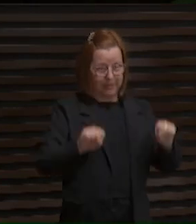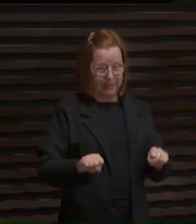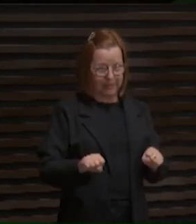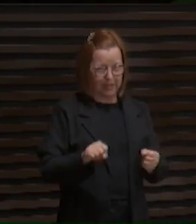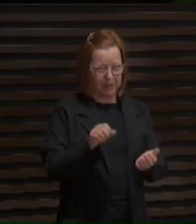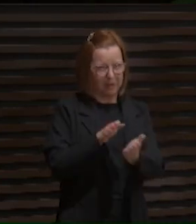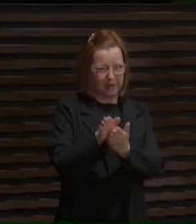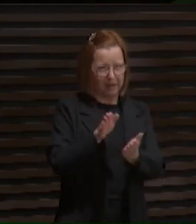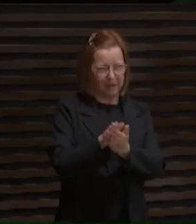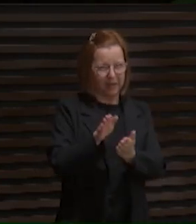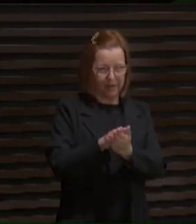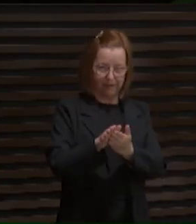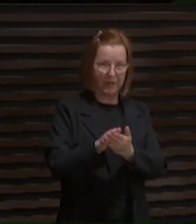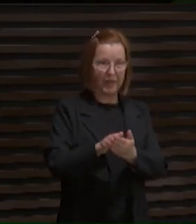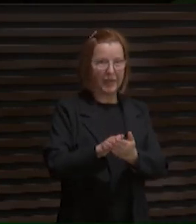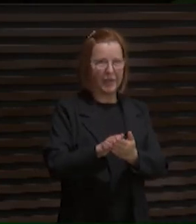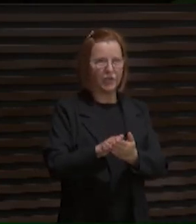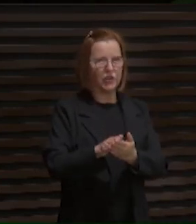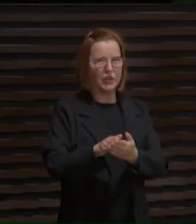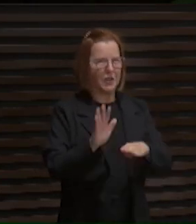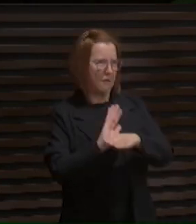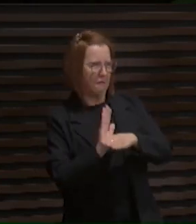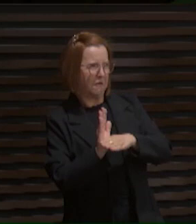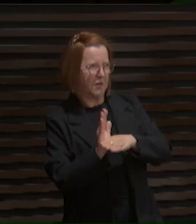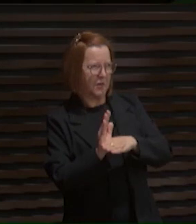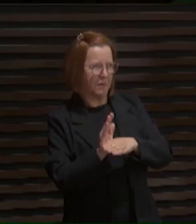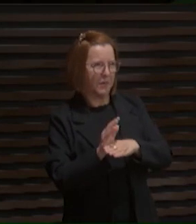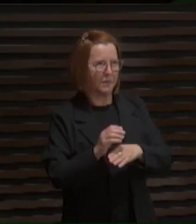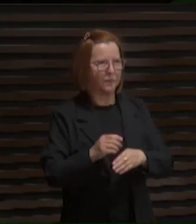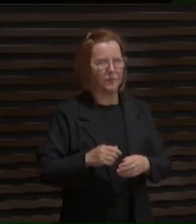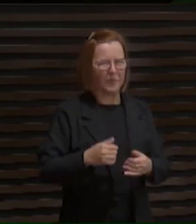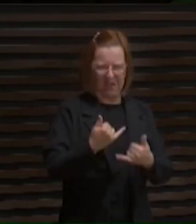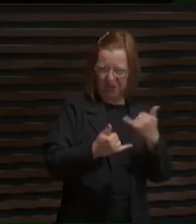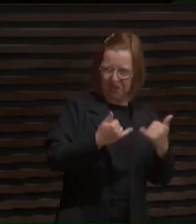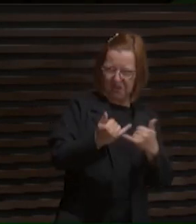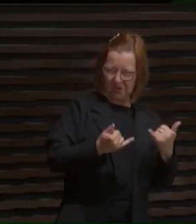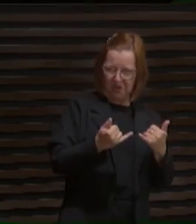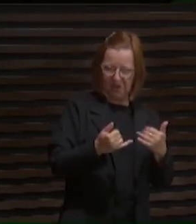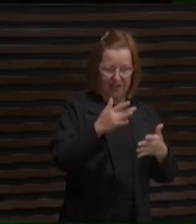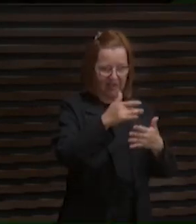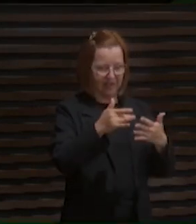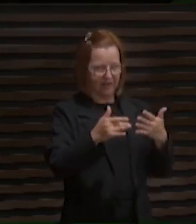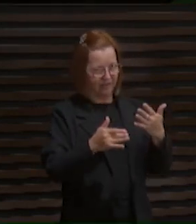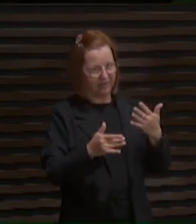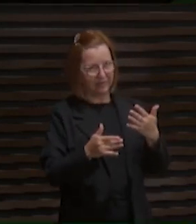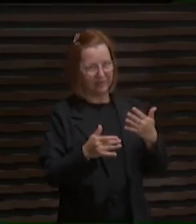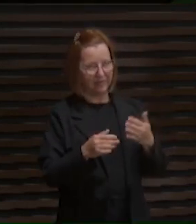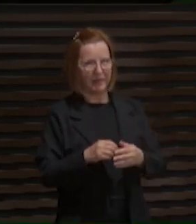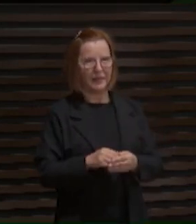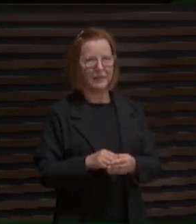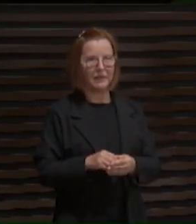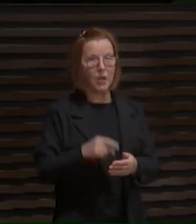série, tudo isso, dos jogos, nas redes sociais? Vocês têm noção da complexidade que são os algoritmos para